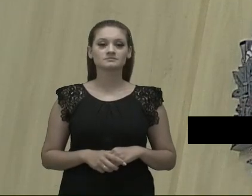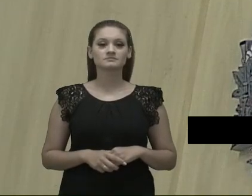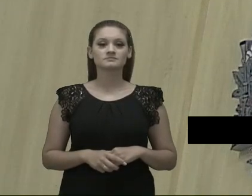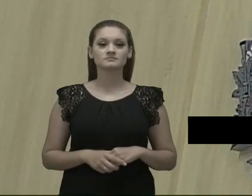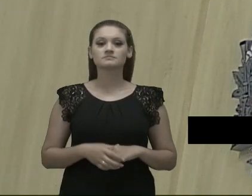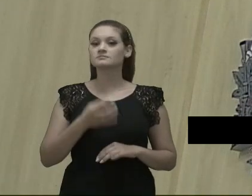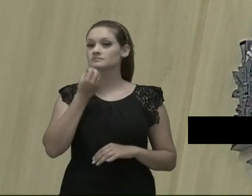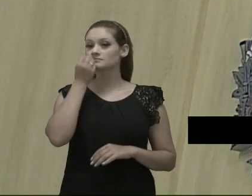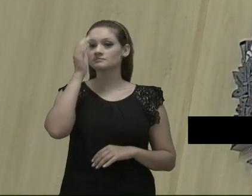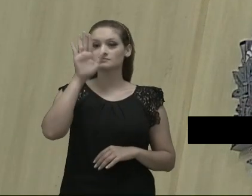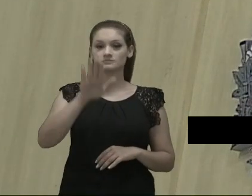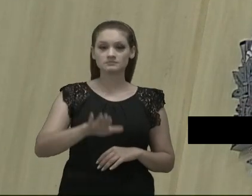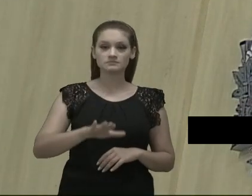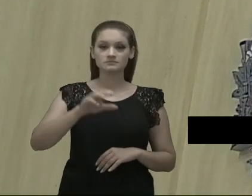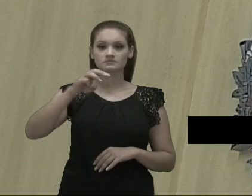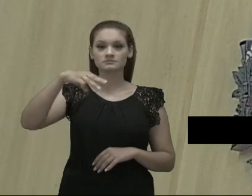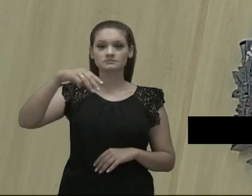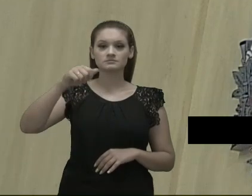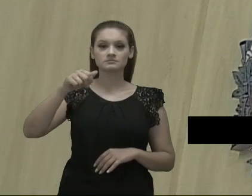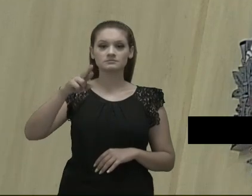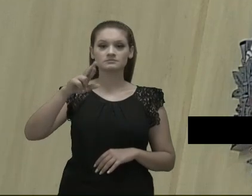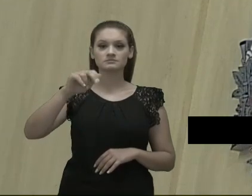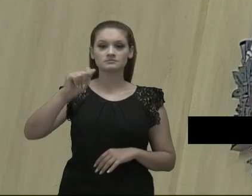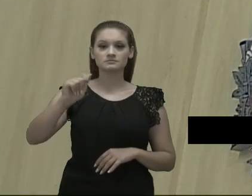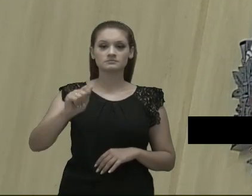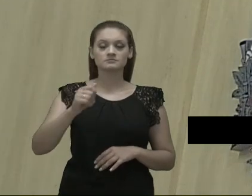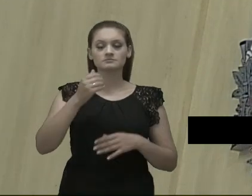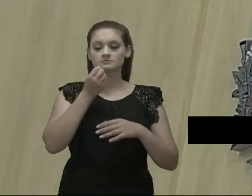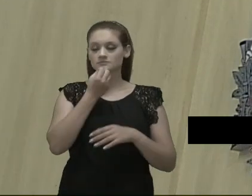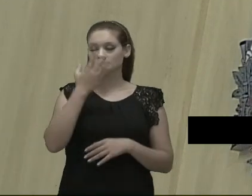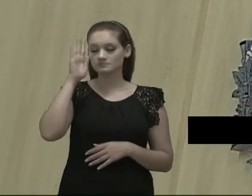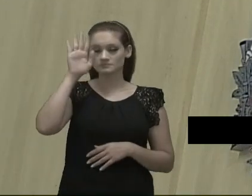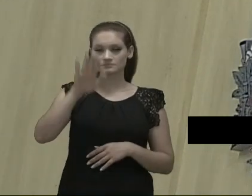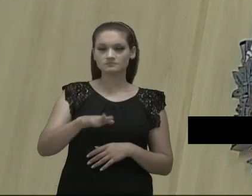Boa tarde, Marilena. Boa tarde, senhor vereador.